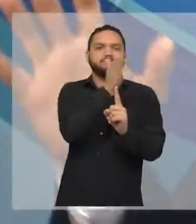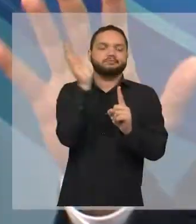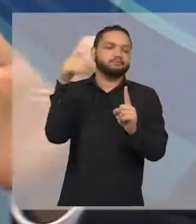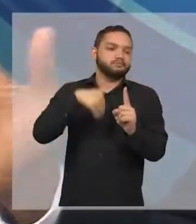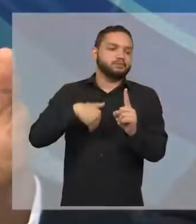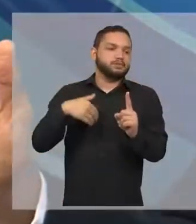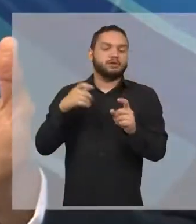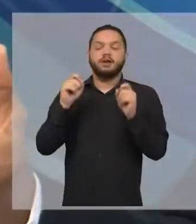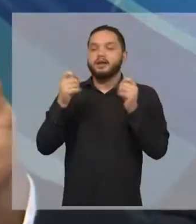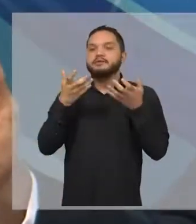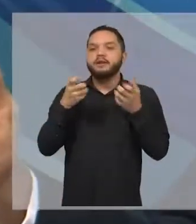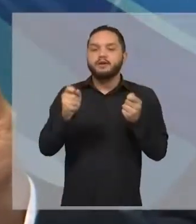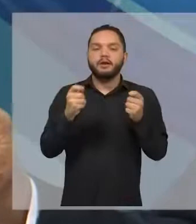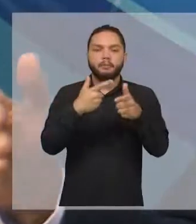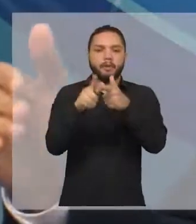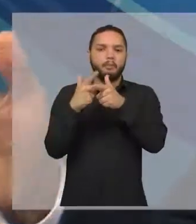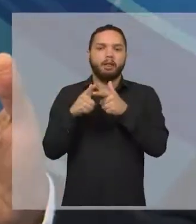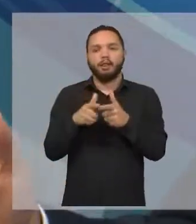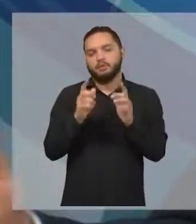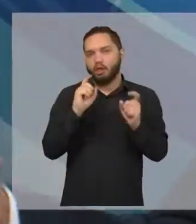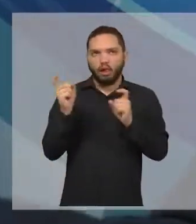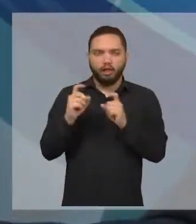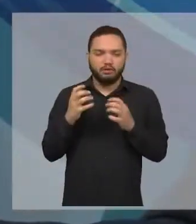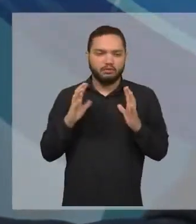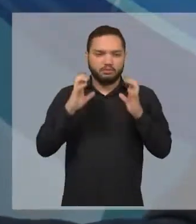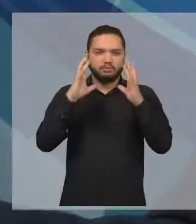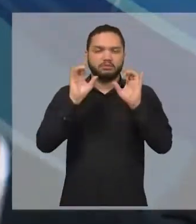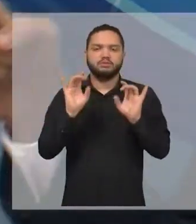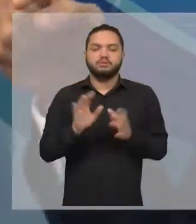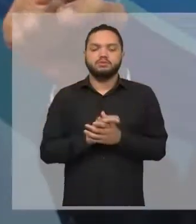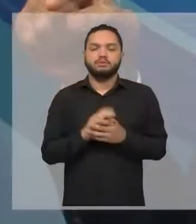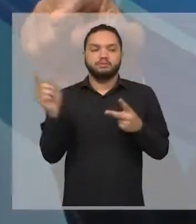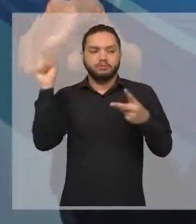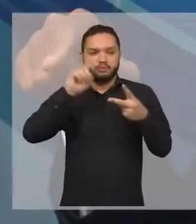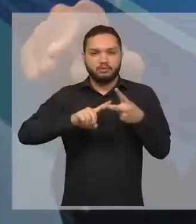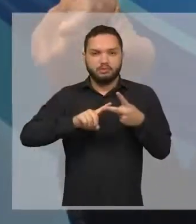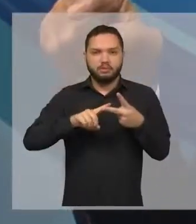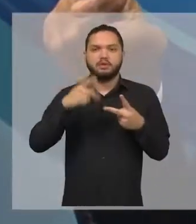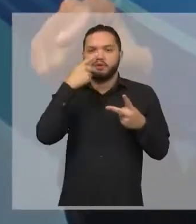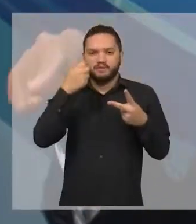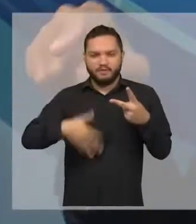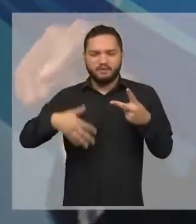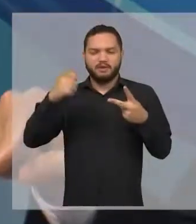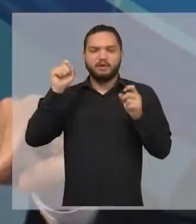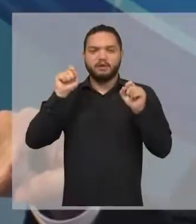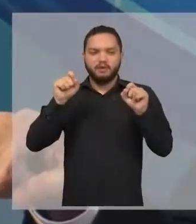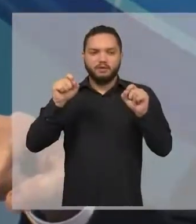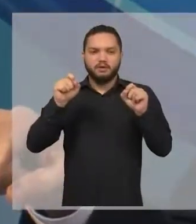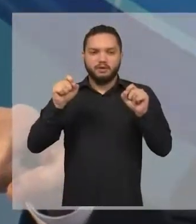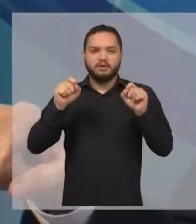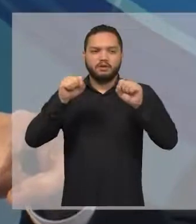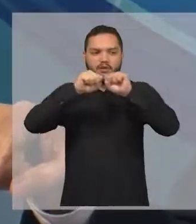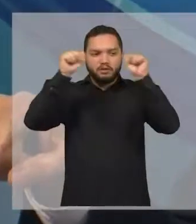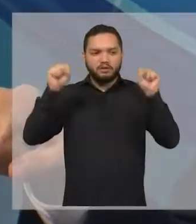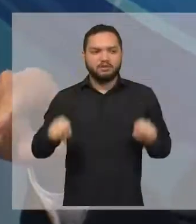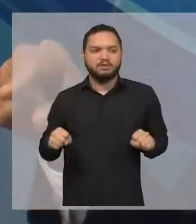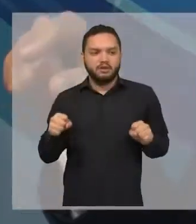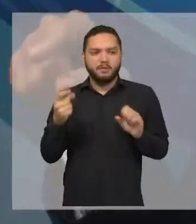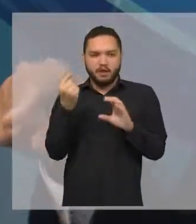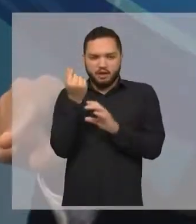com essas interrupções. Quer dizer, trazer esse tema da forma como ele é trazido é novamente reforçar essa possibilidade da gente perder